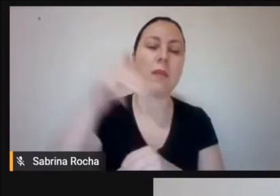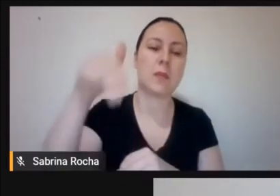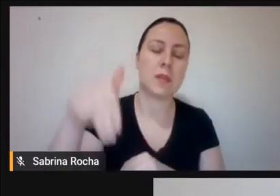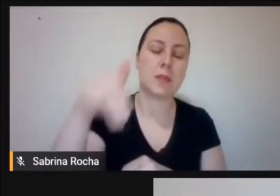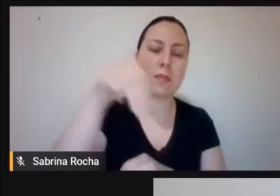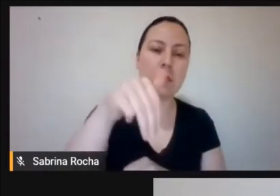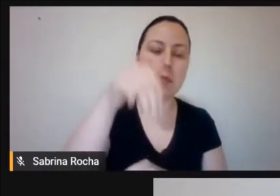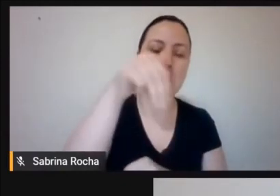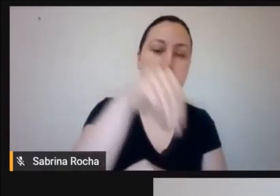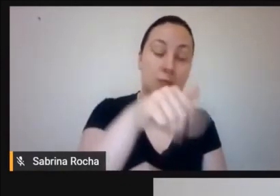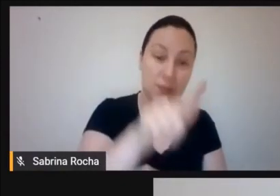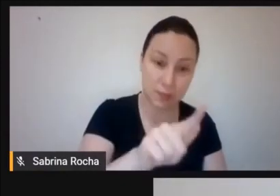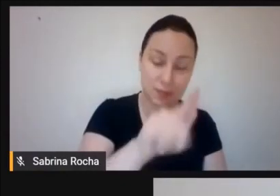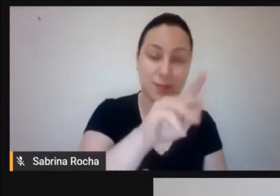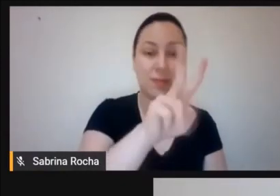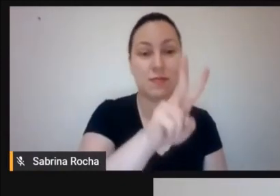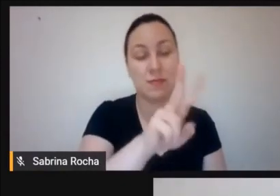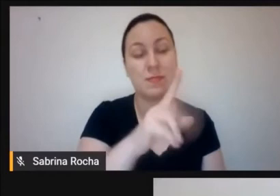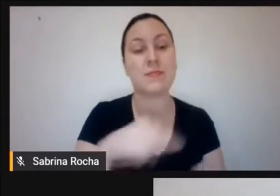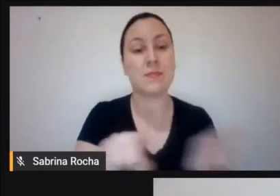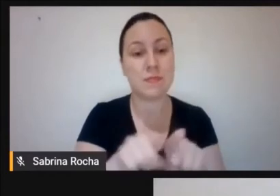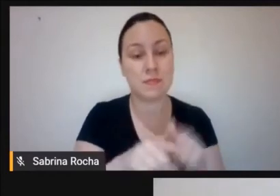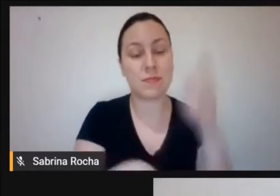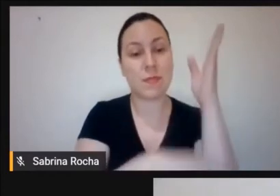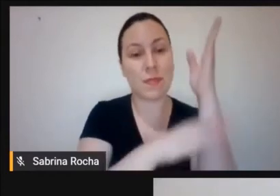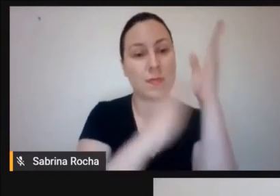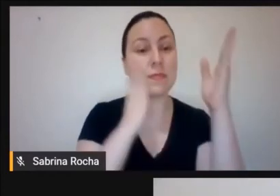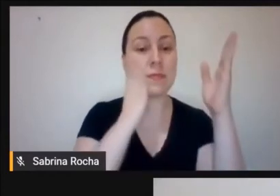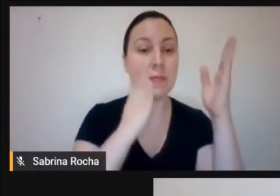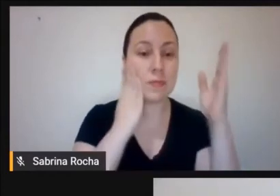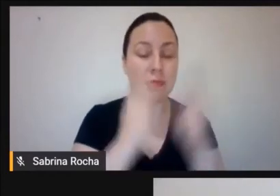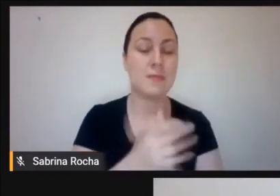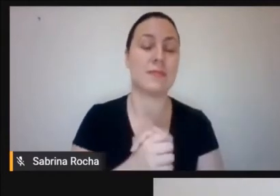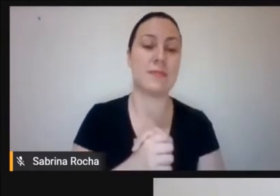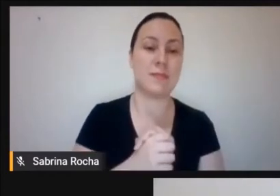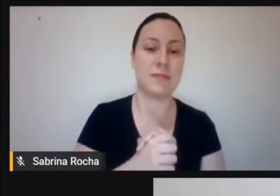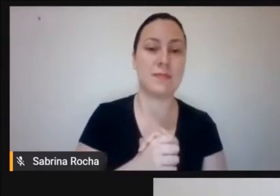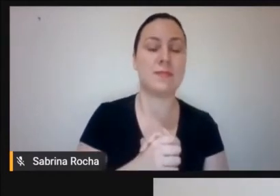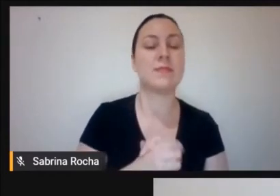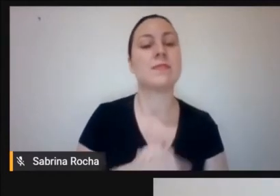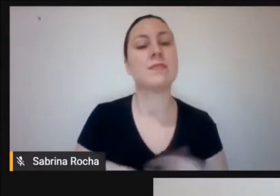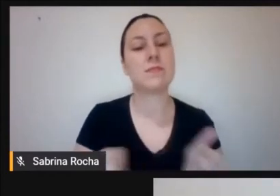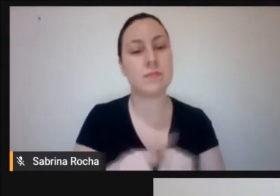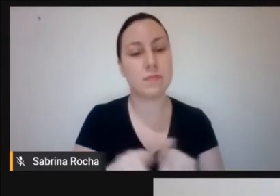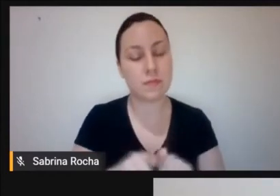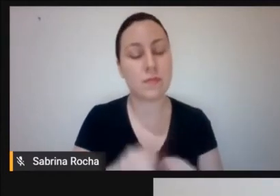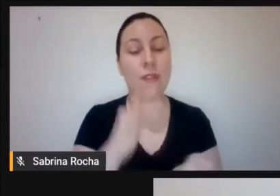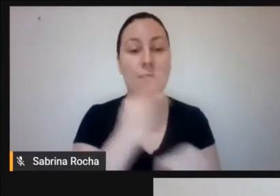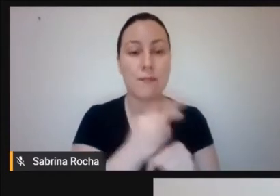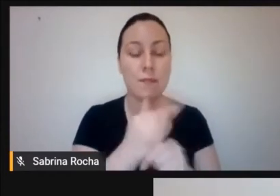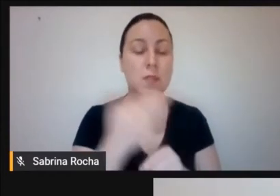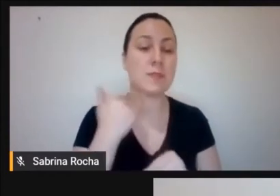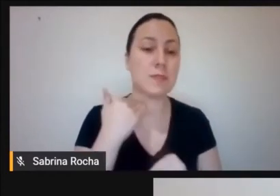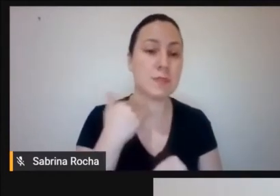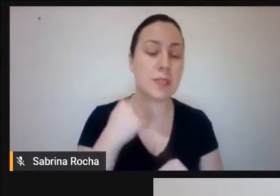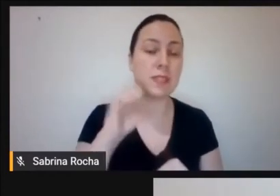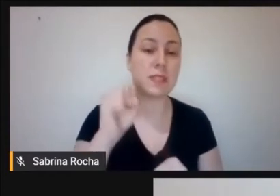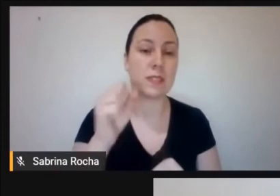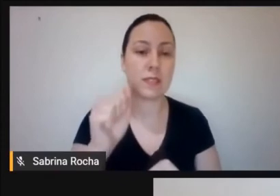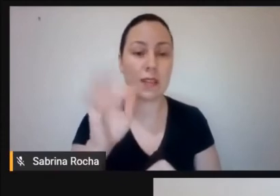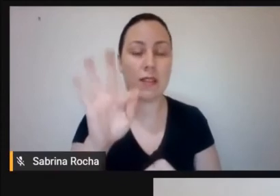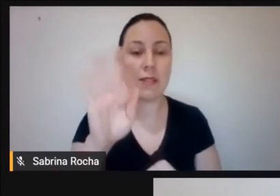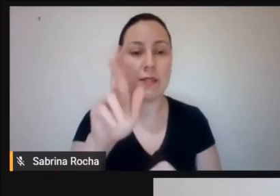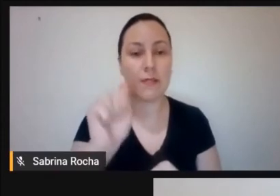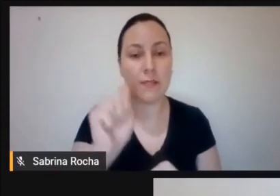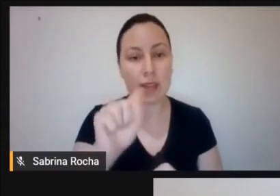Gerdau, Museu Minas e Metal, com patrocínio da Fiat, Banco Fides, Banco Safra, Banco do Brasil, Vale Gerdau, conta com apoio do